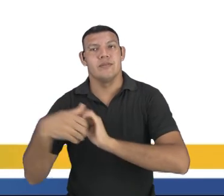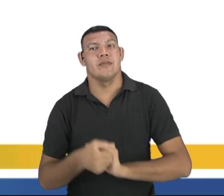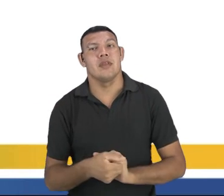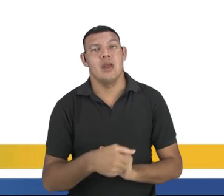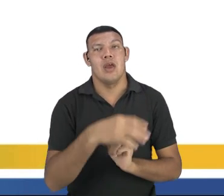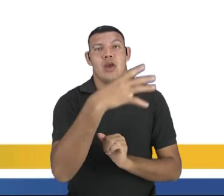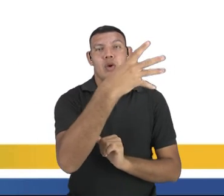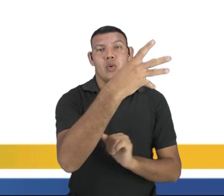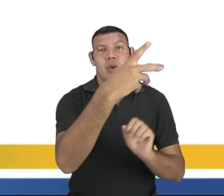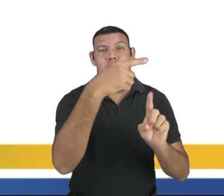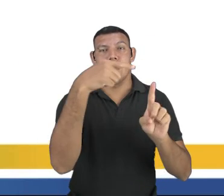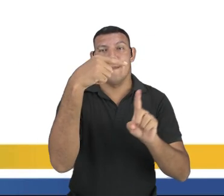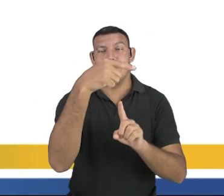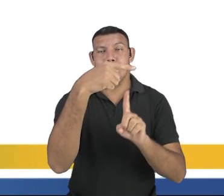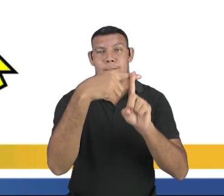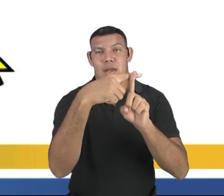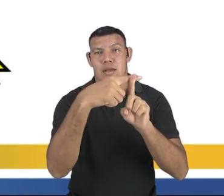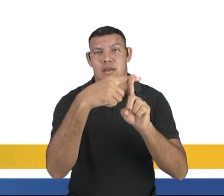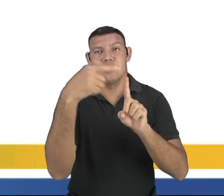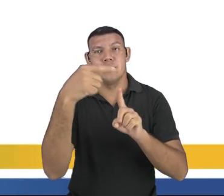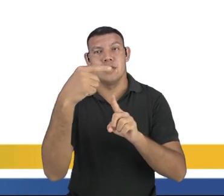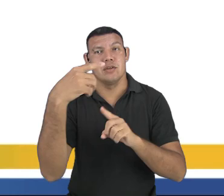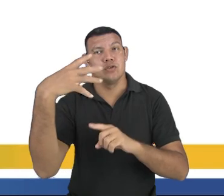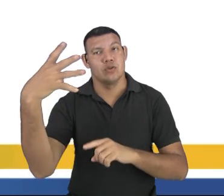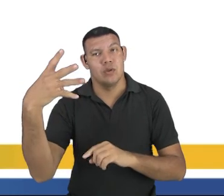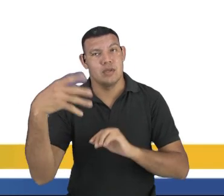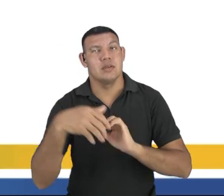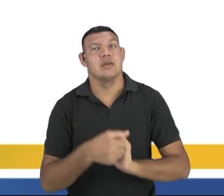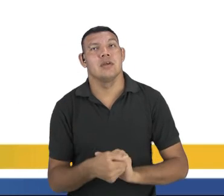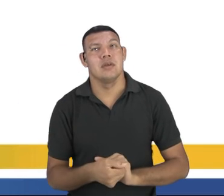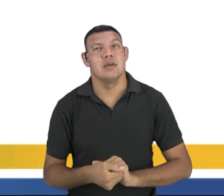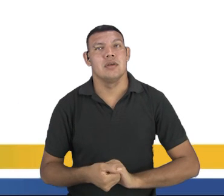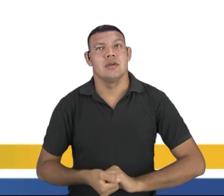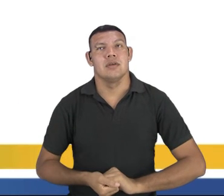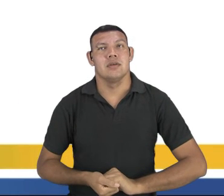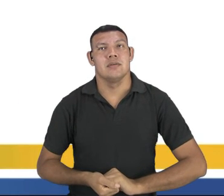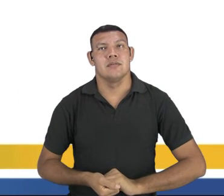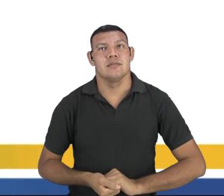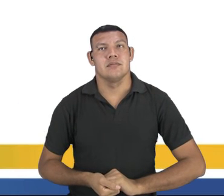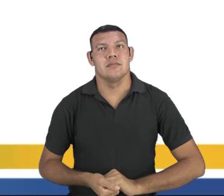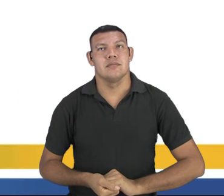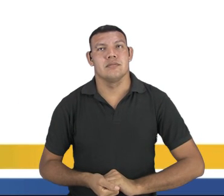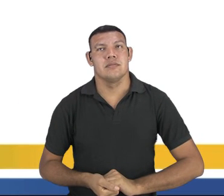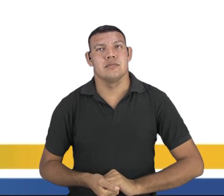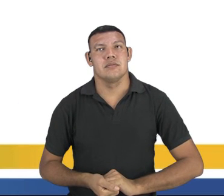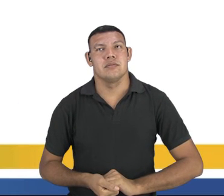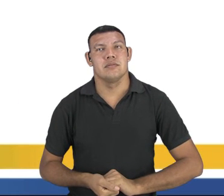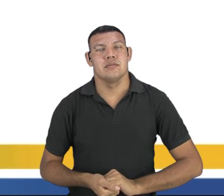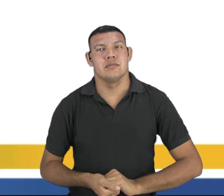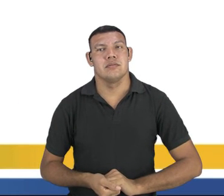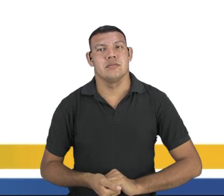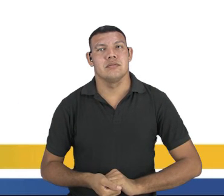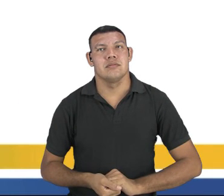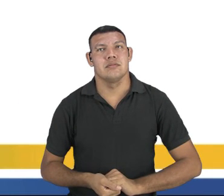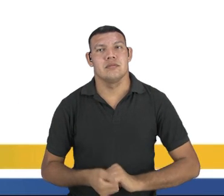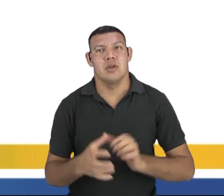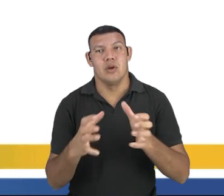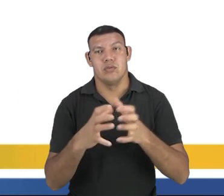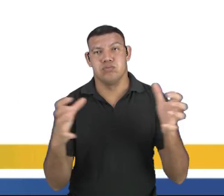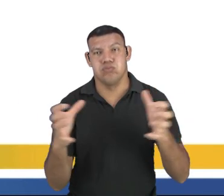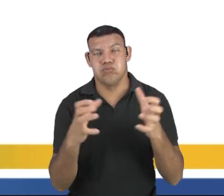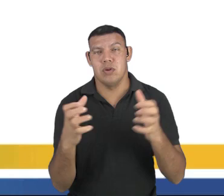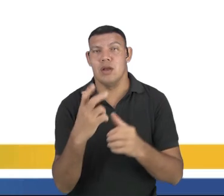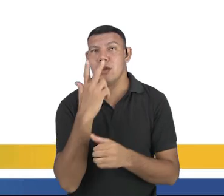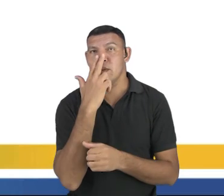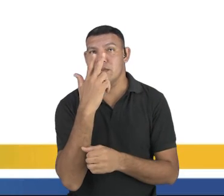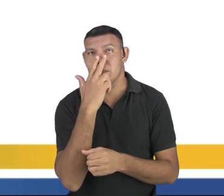mais menos 4. Mais menos vai dar um menos, então por isso que está 4 menos 4. E aí, 4 menos 4 é